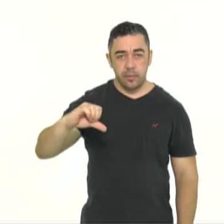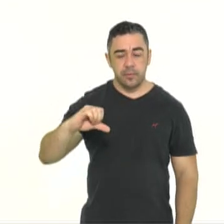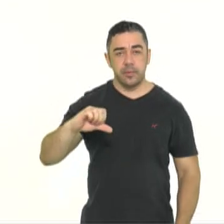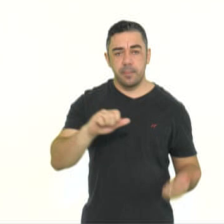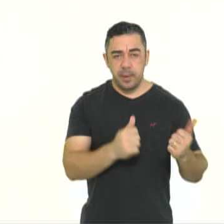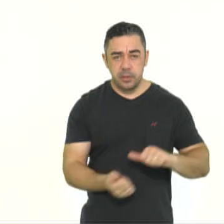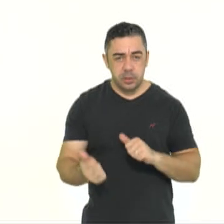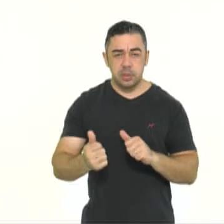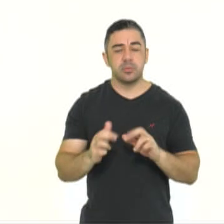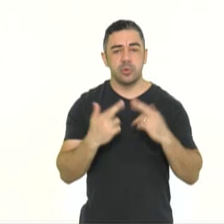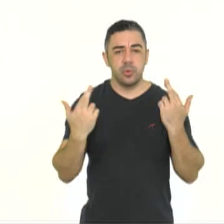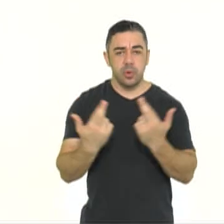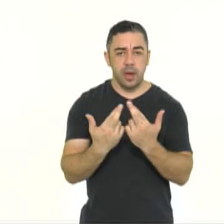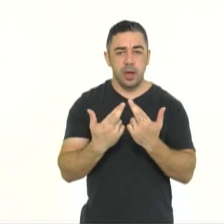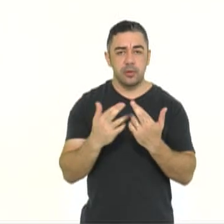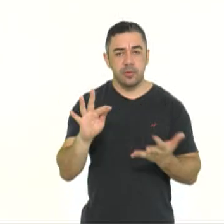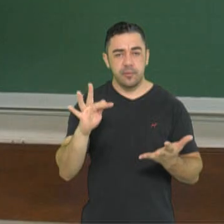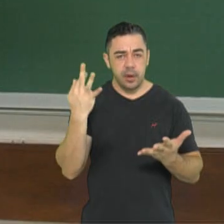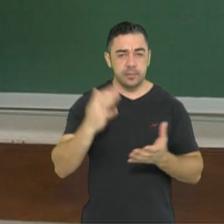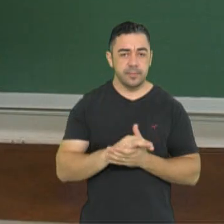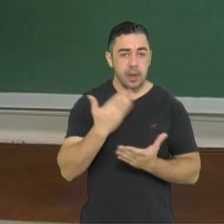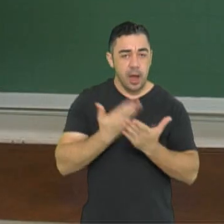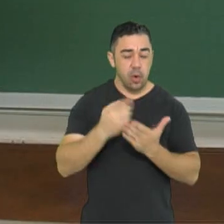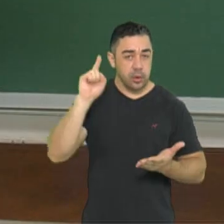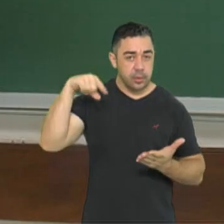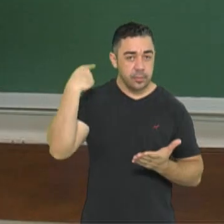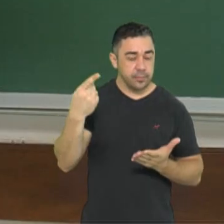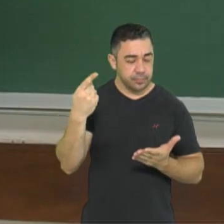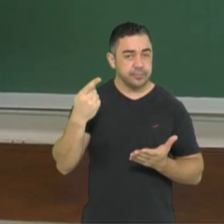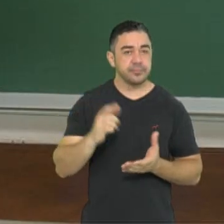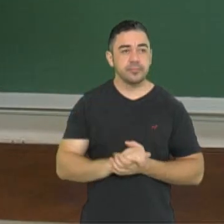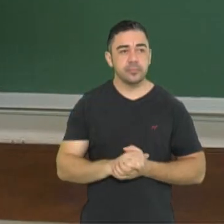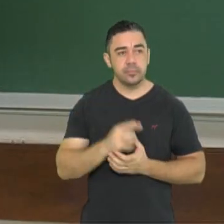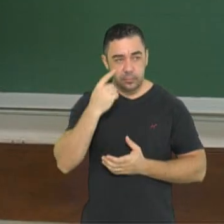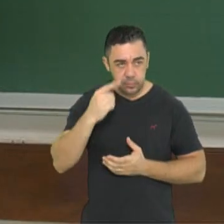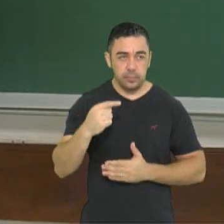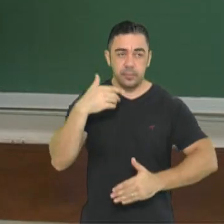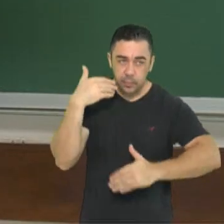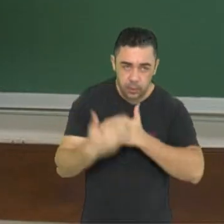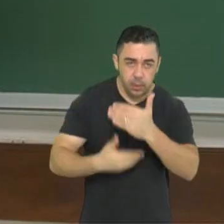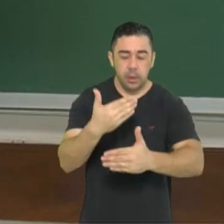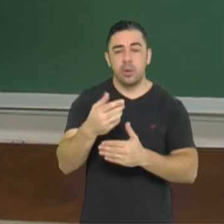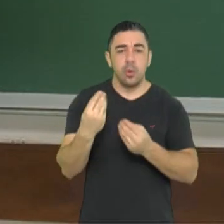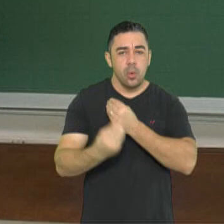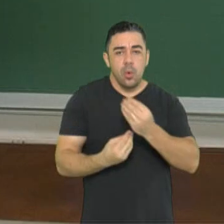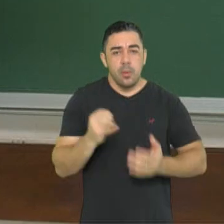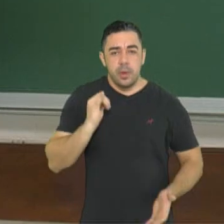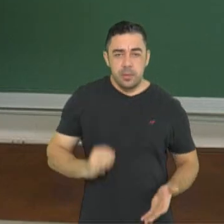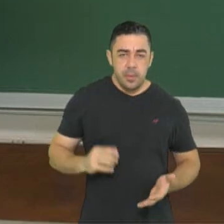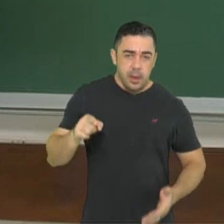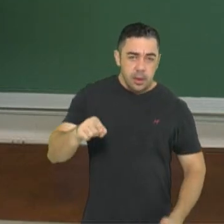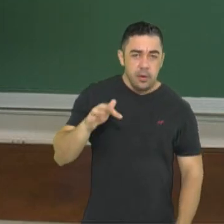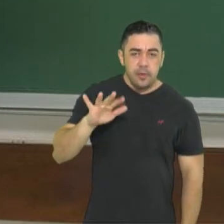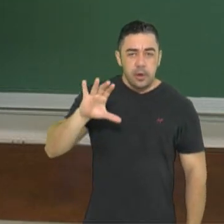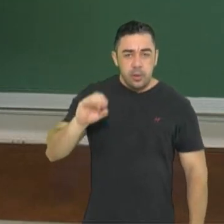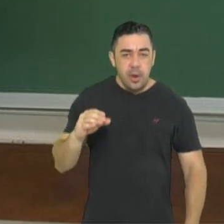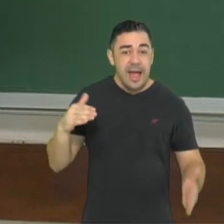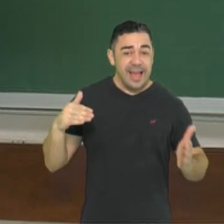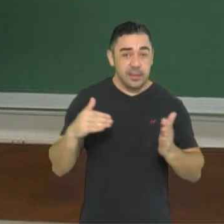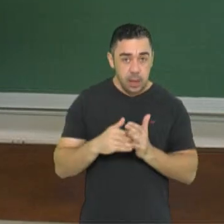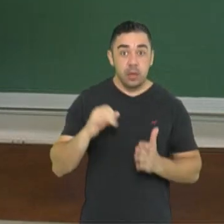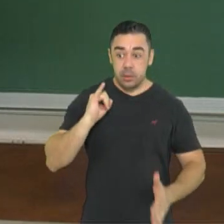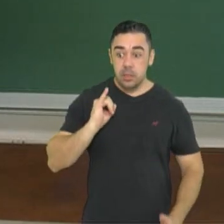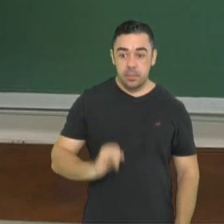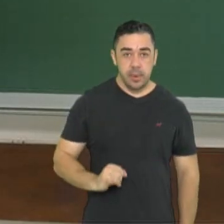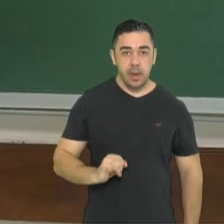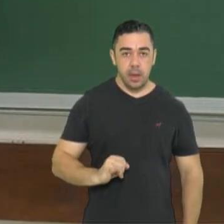o reino dos francos. Para a aula que vem, não perca. Vamos ver essa evolução desse império franco até chegar a se tornar um